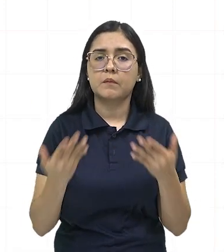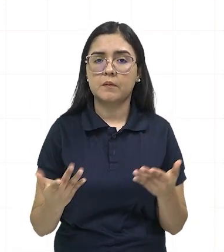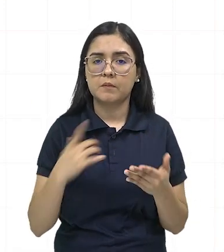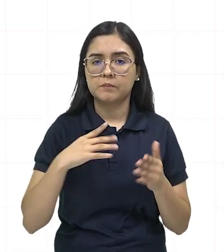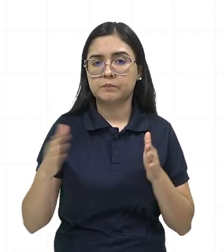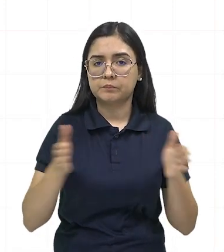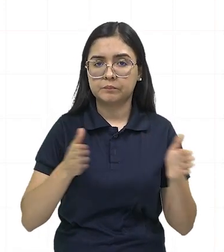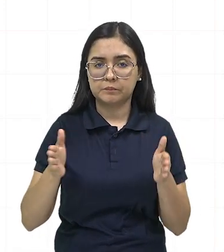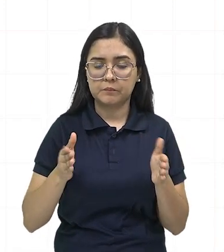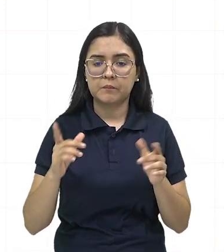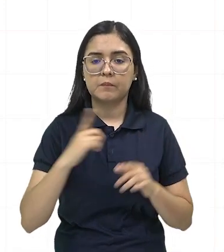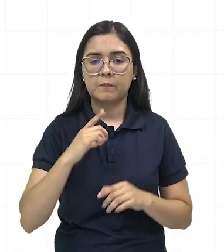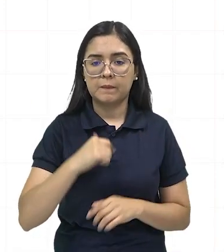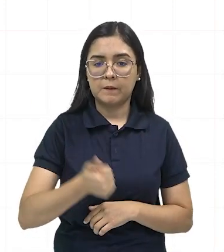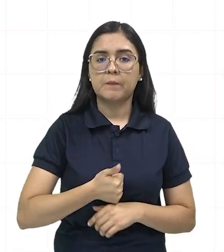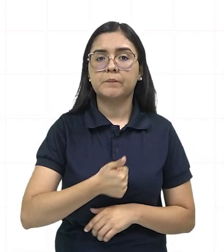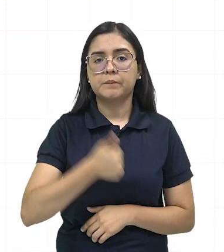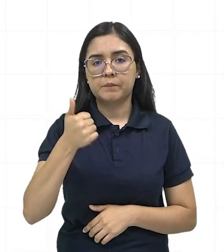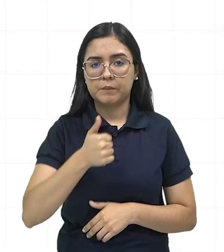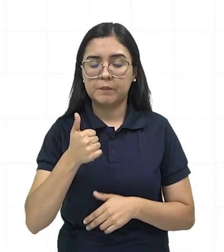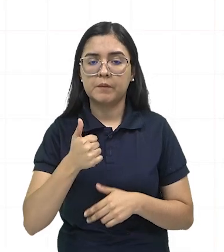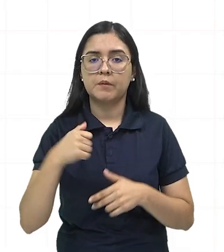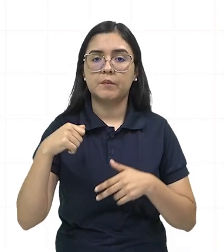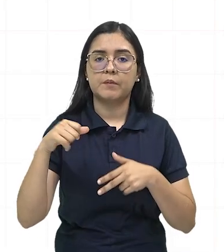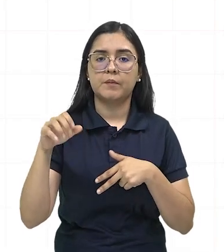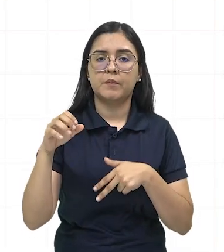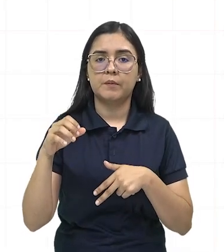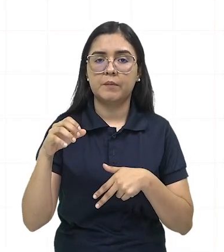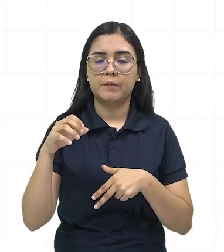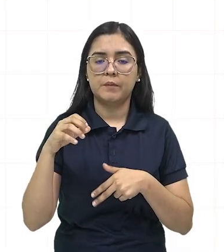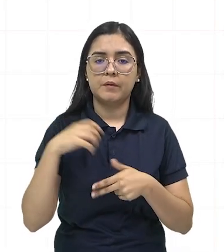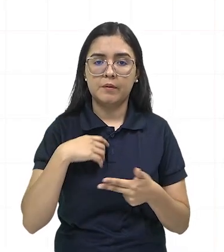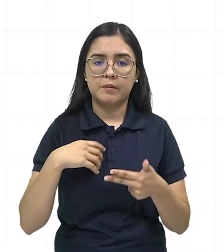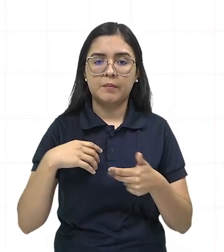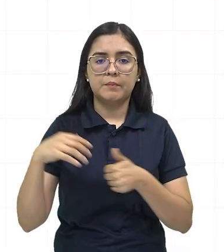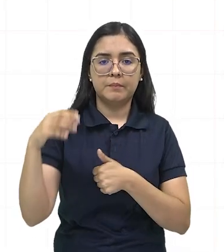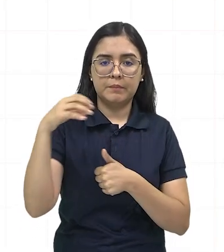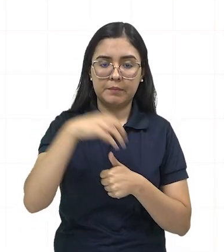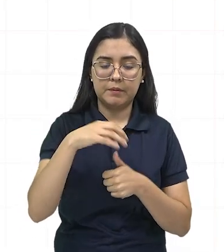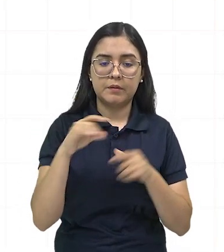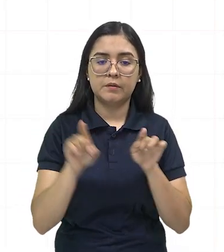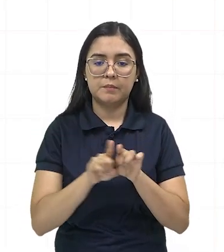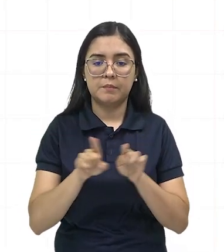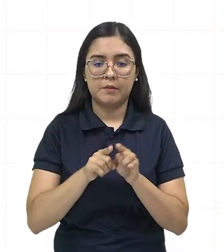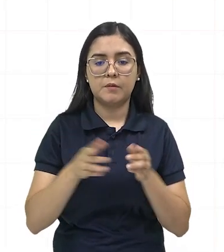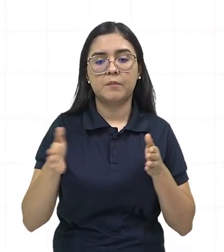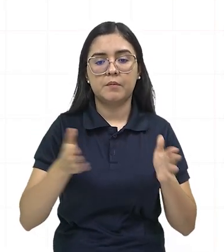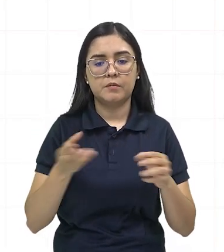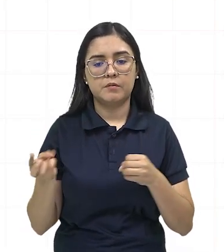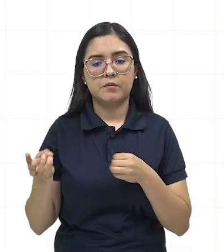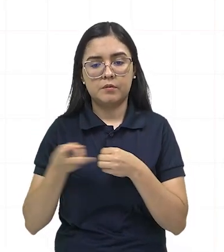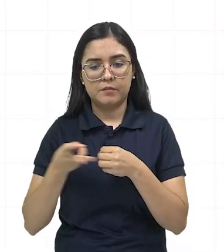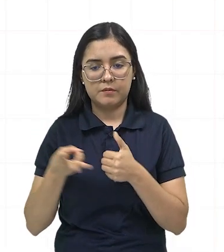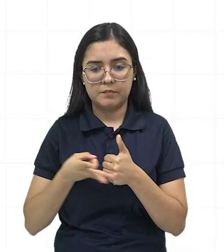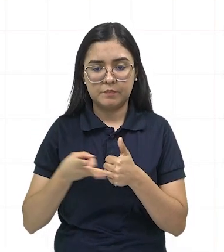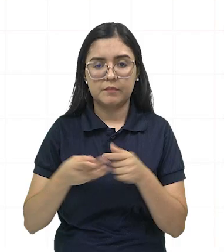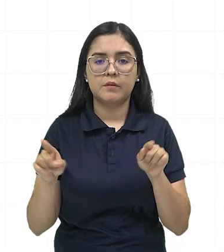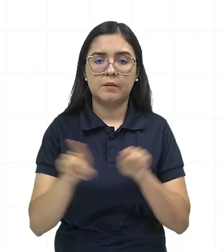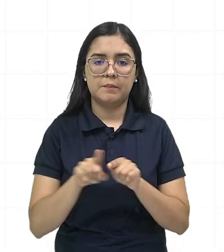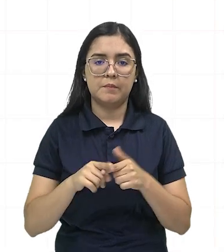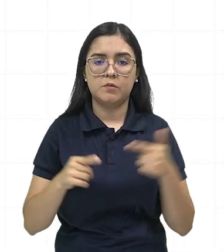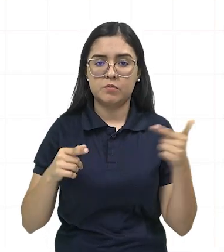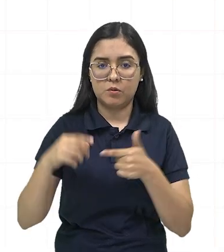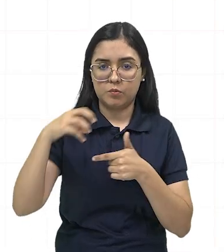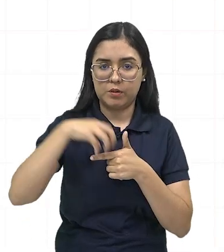esses anos, nós temos o primeiro reinado, nós vamos ter o período das regências e também nós vamos ter o segundo reinado,